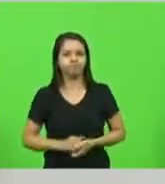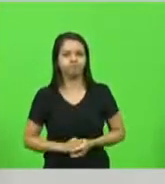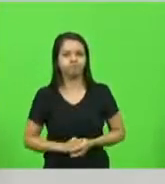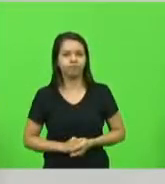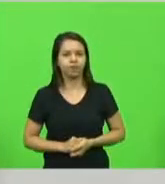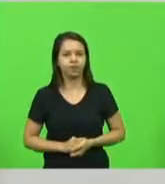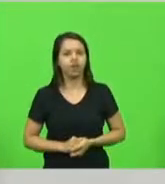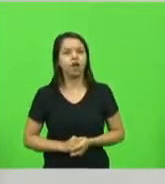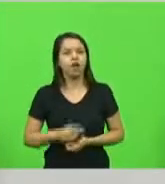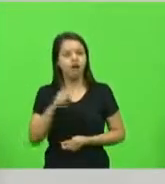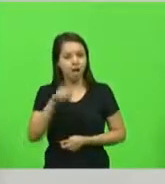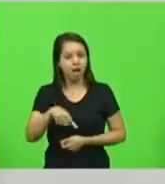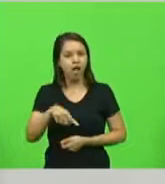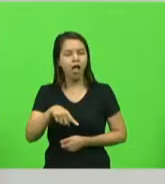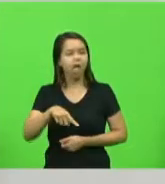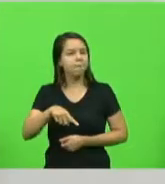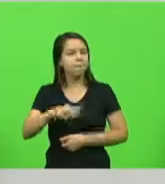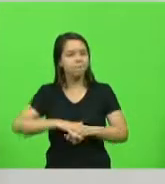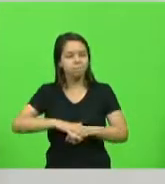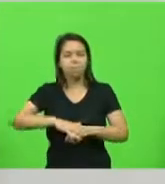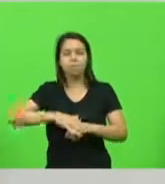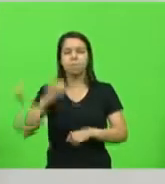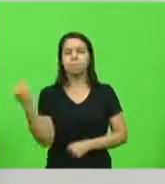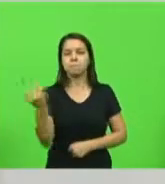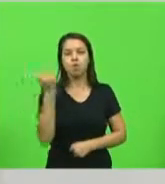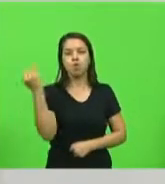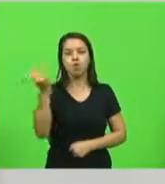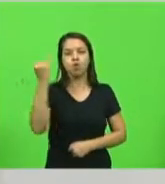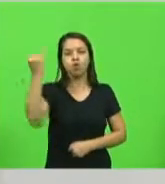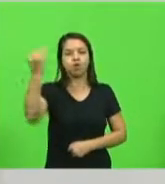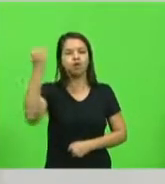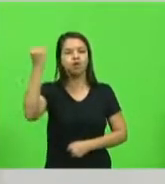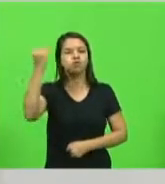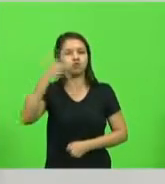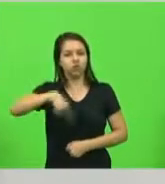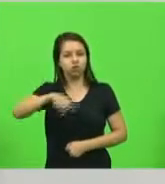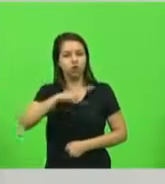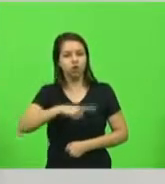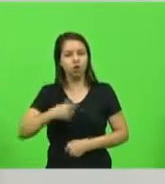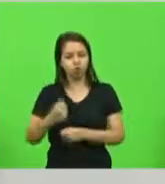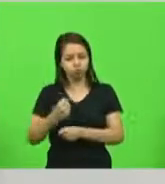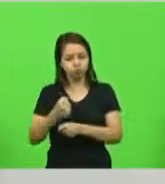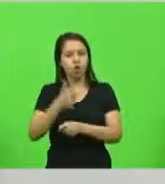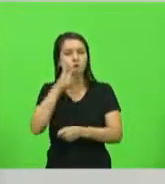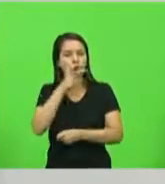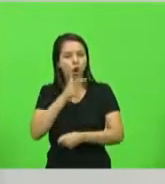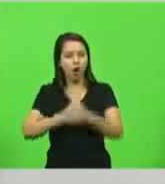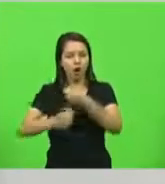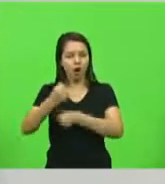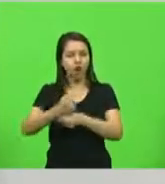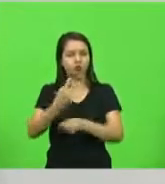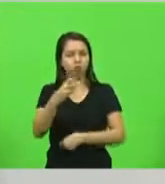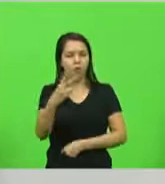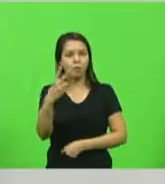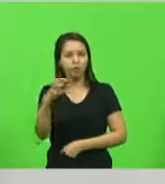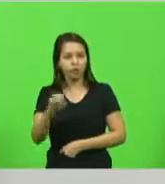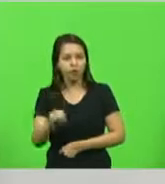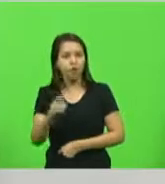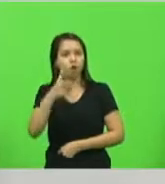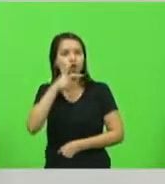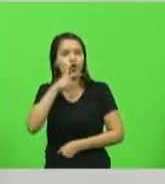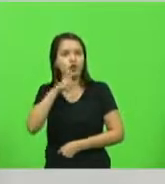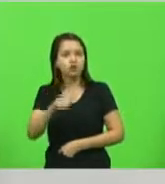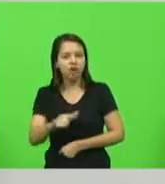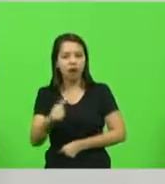maior e mais importante oportunidade que construímos e conquistamos em 2020, a oportunidade de nos reaproximar,